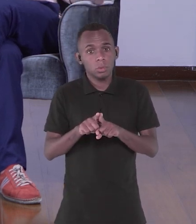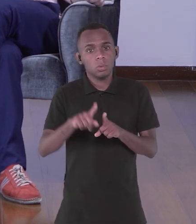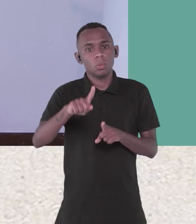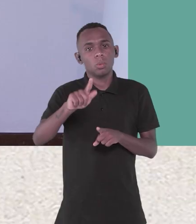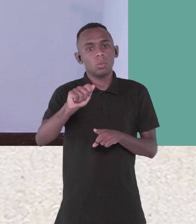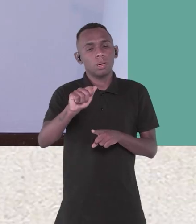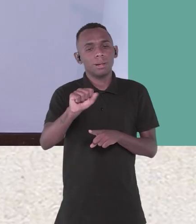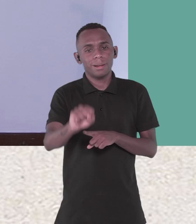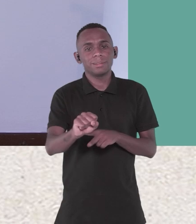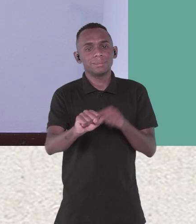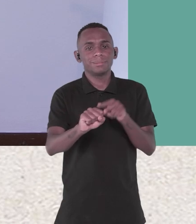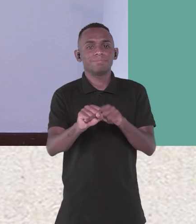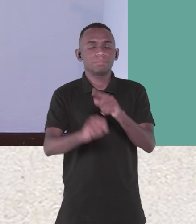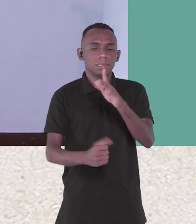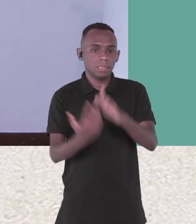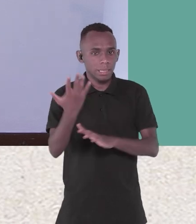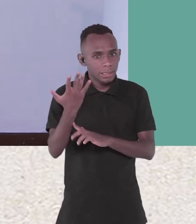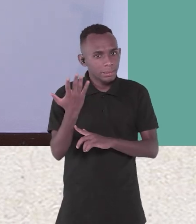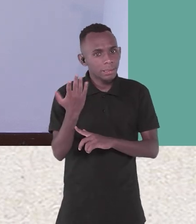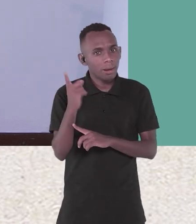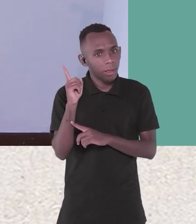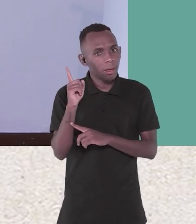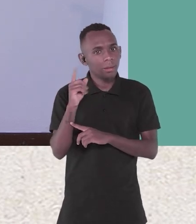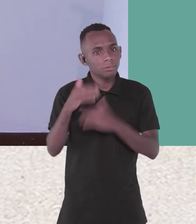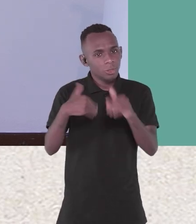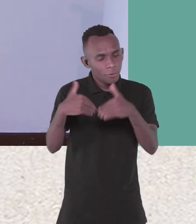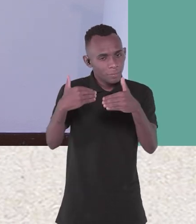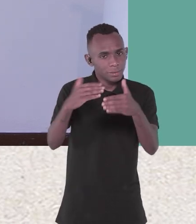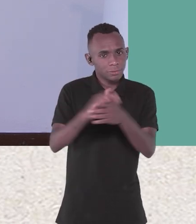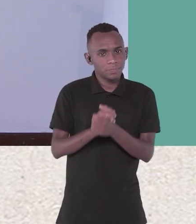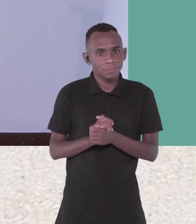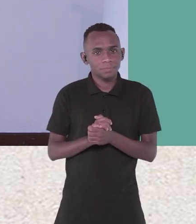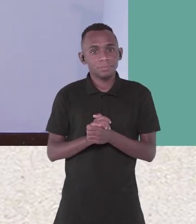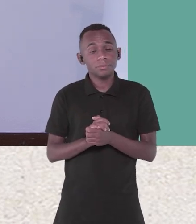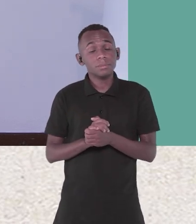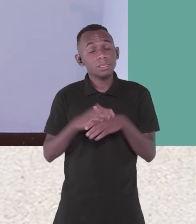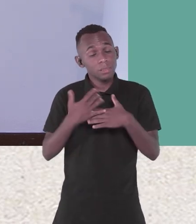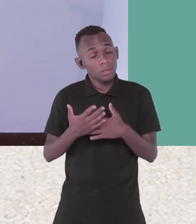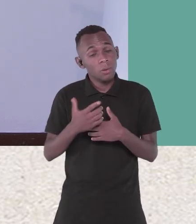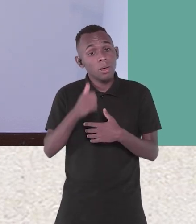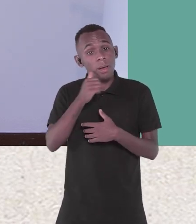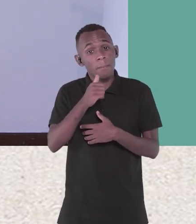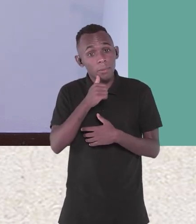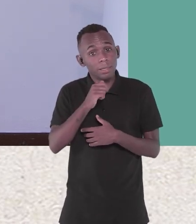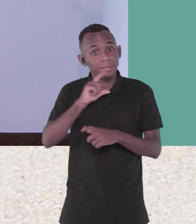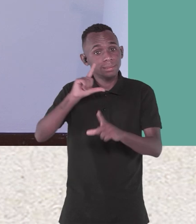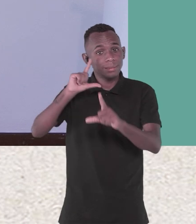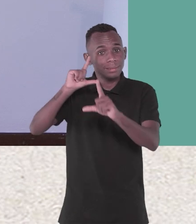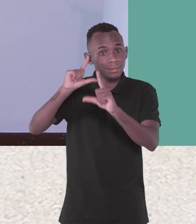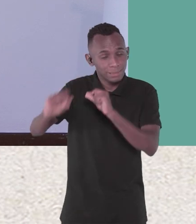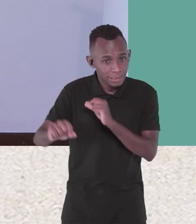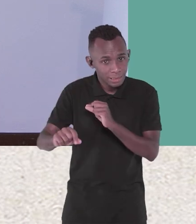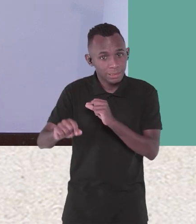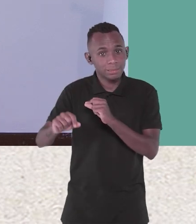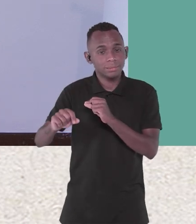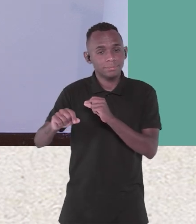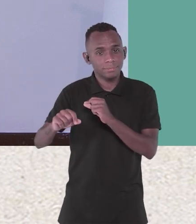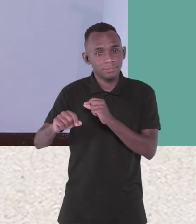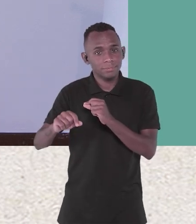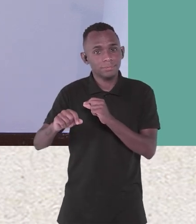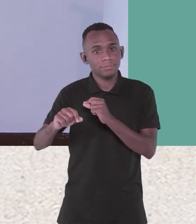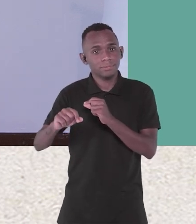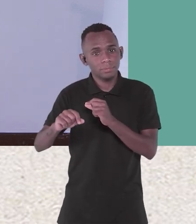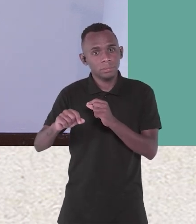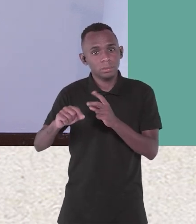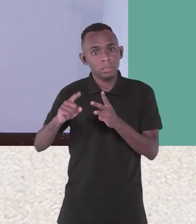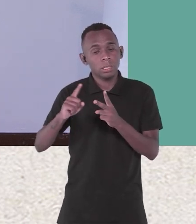gás. Merkel sai. Não só ela sai. Macron envolvido na sua